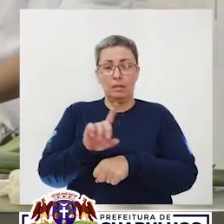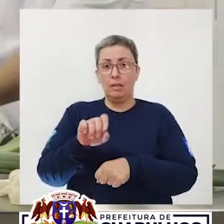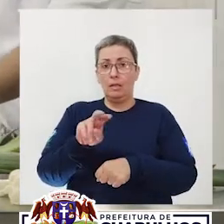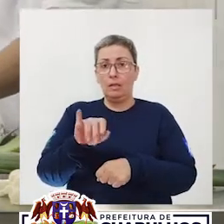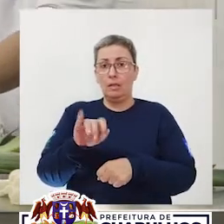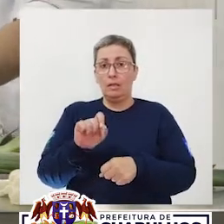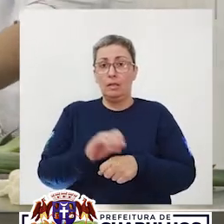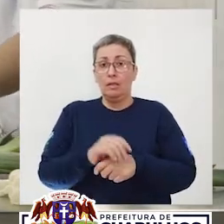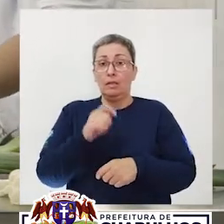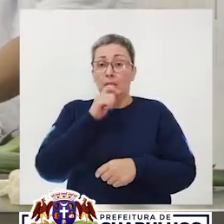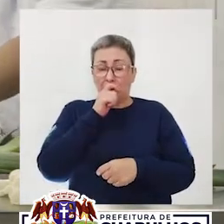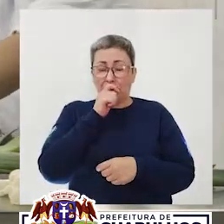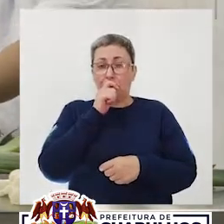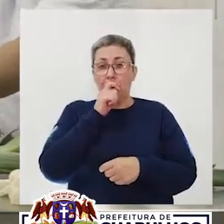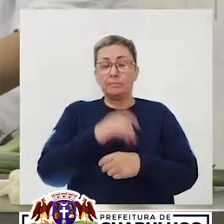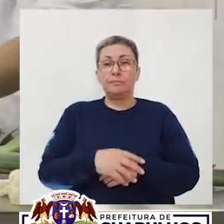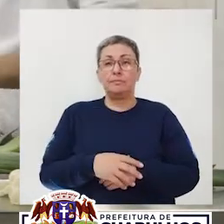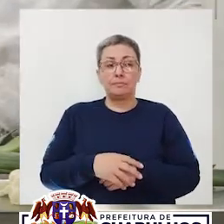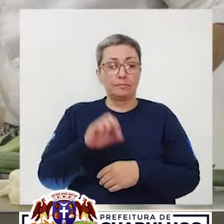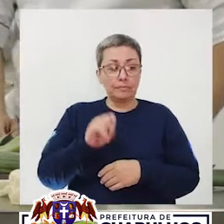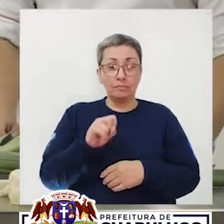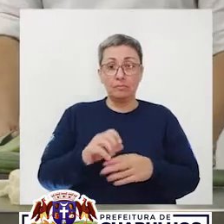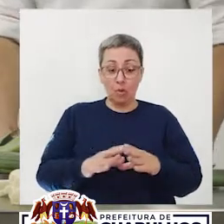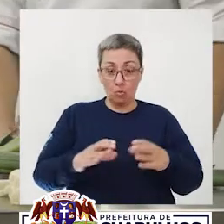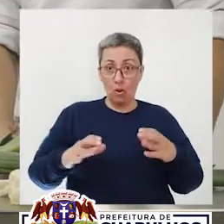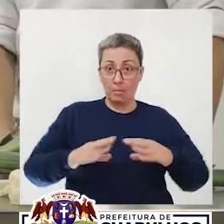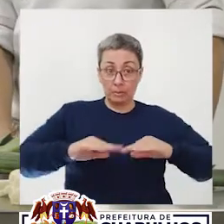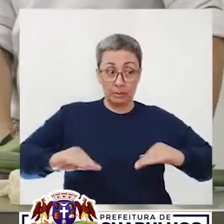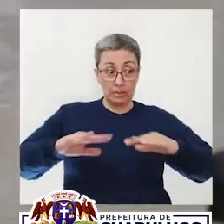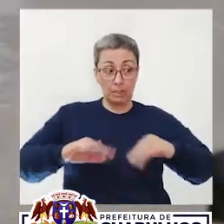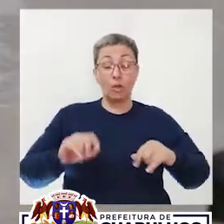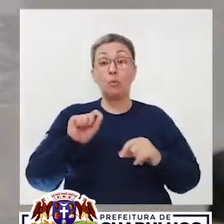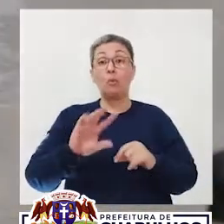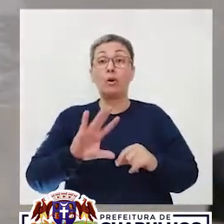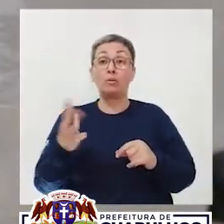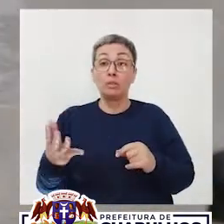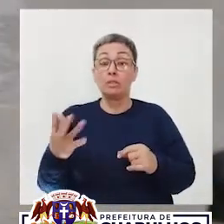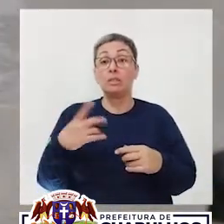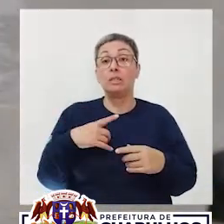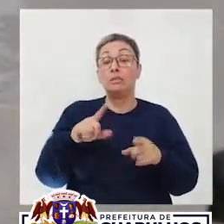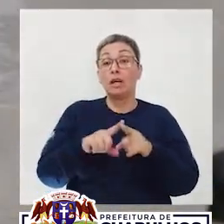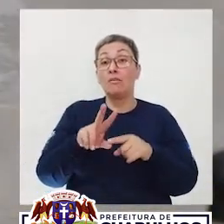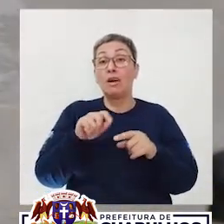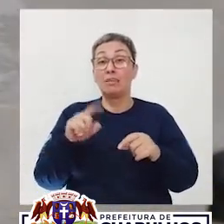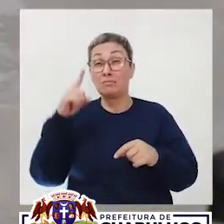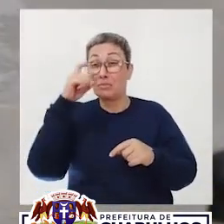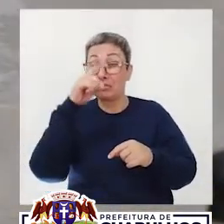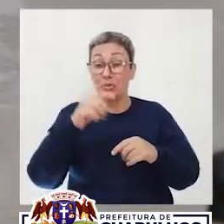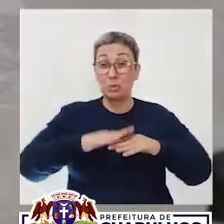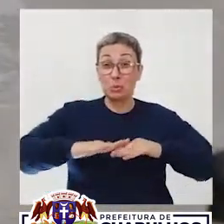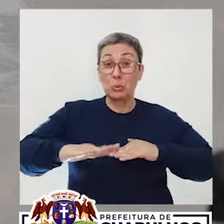Peraí, David, eu não... Se você colocar muita massa para esticar, o que acontece? Vai